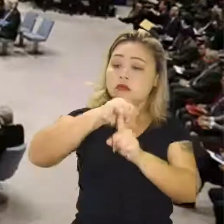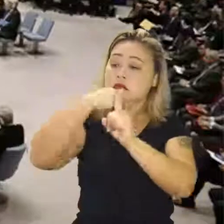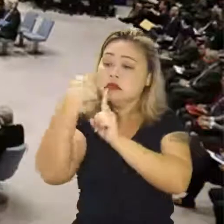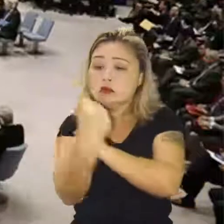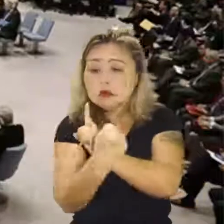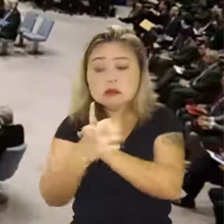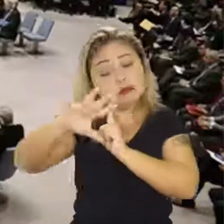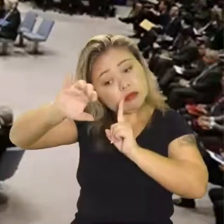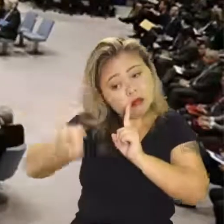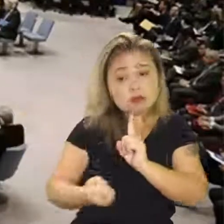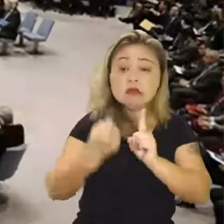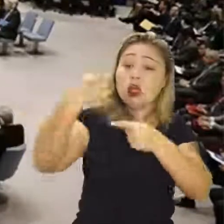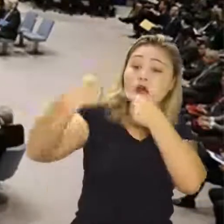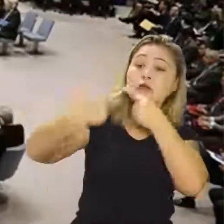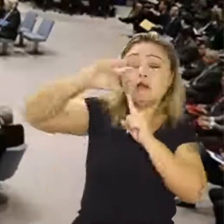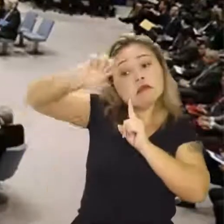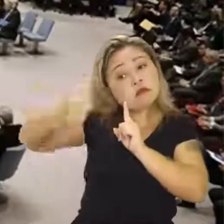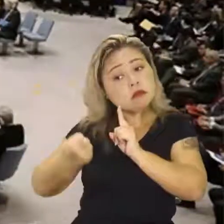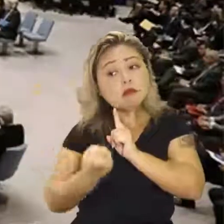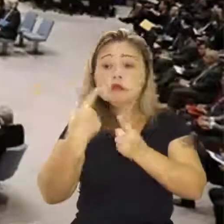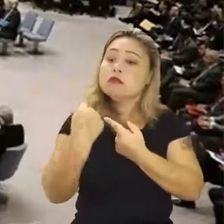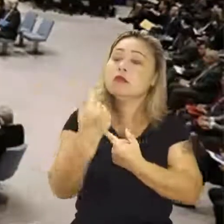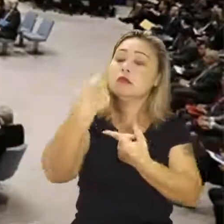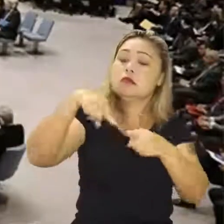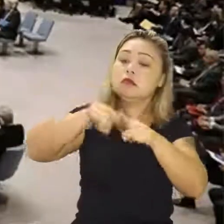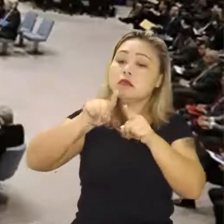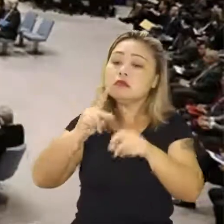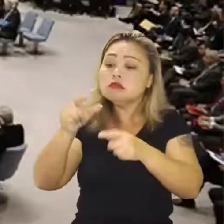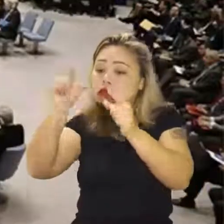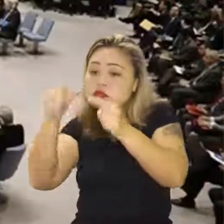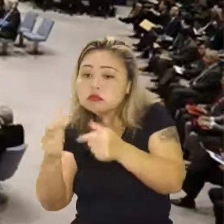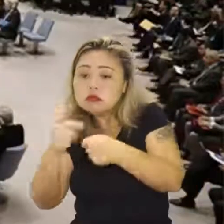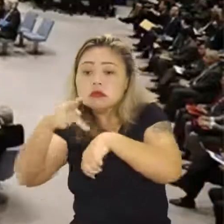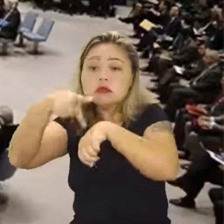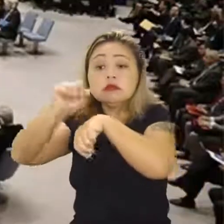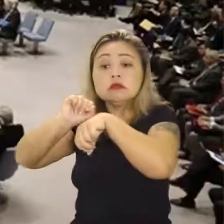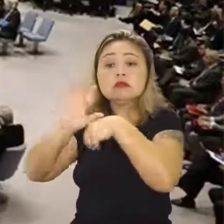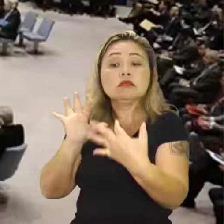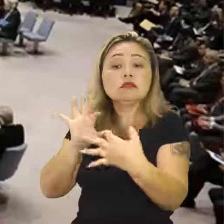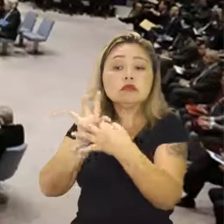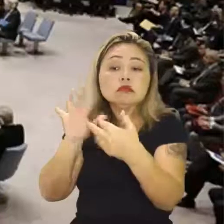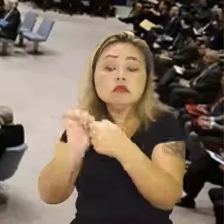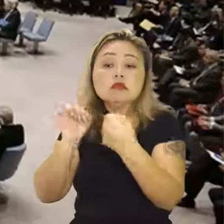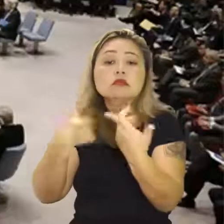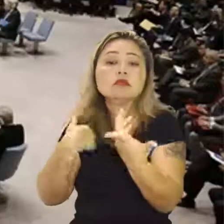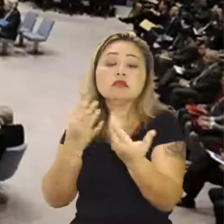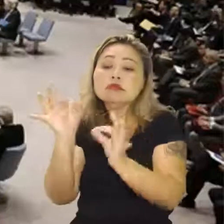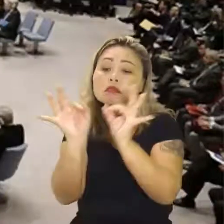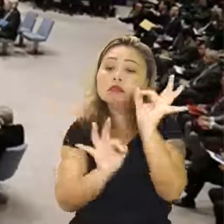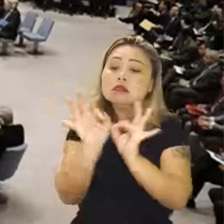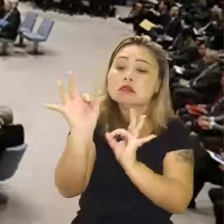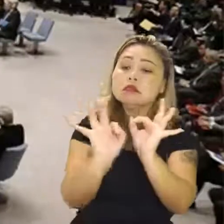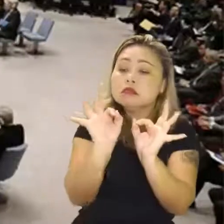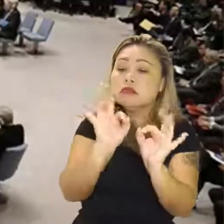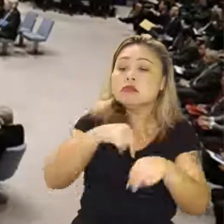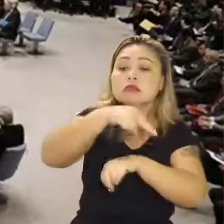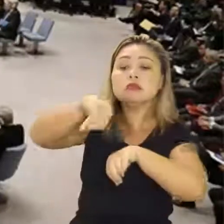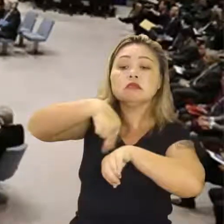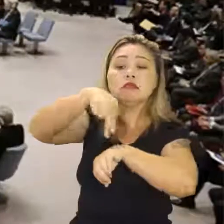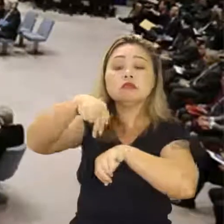essa recuperação política, essa recuperação econômica dos pequenos países estão envolvendo a Organização das Nações